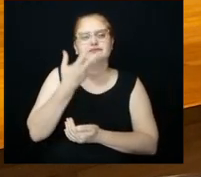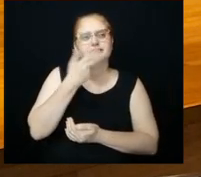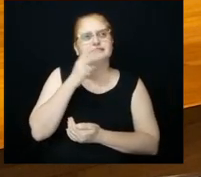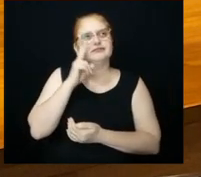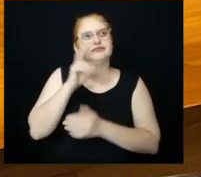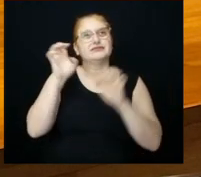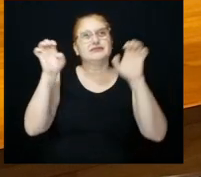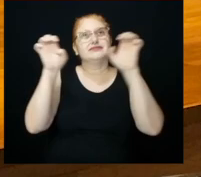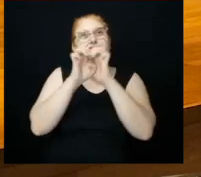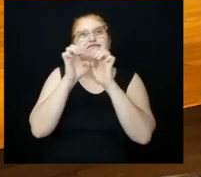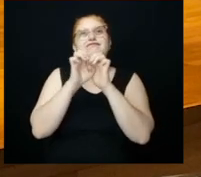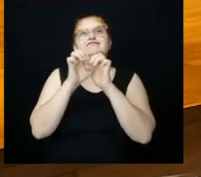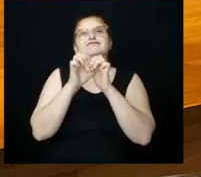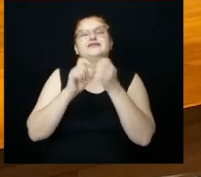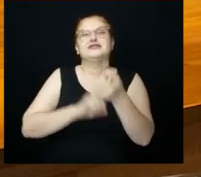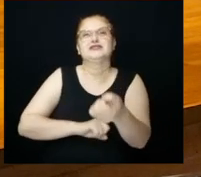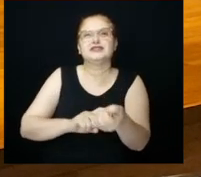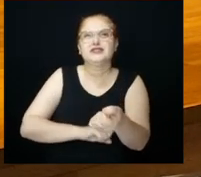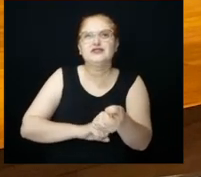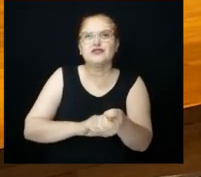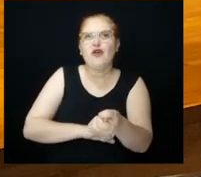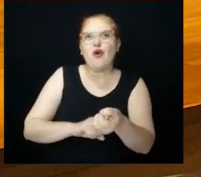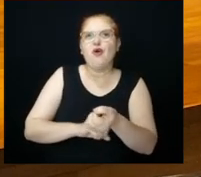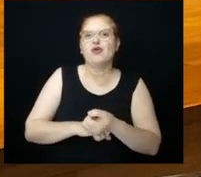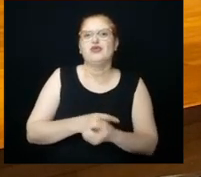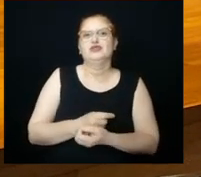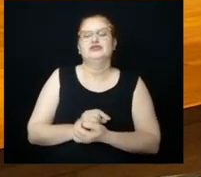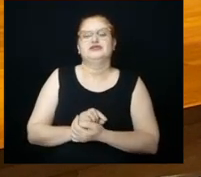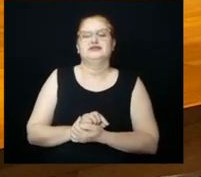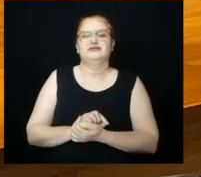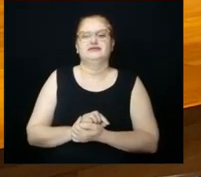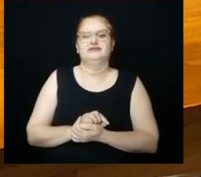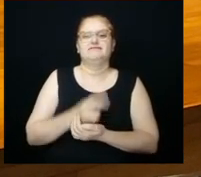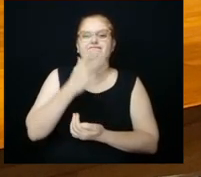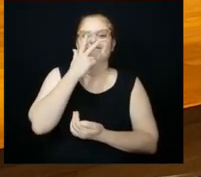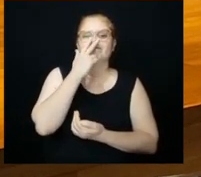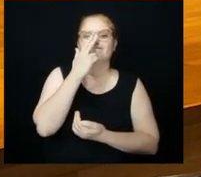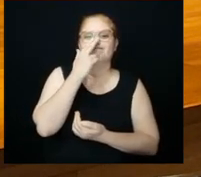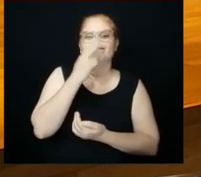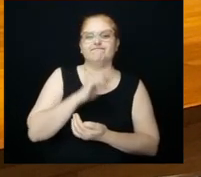escuro e estremece. É um desses negros que nem os corvos comem.